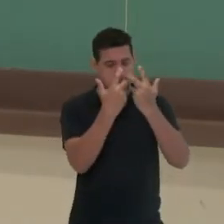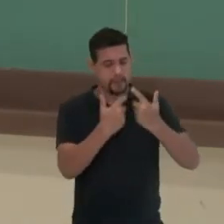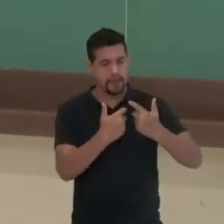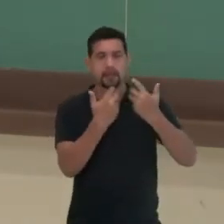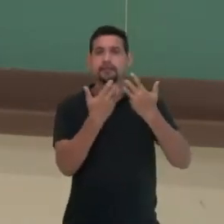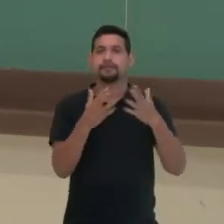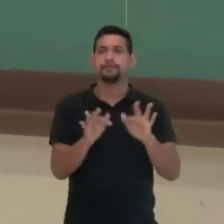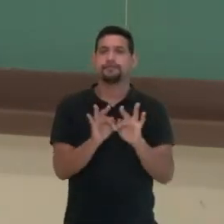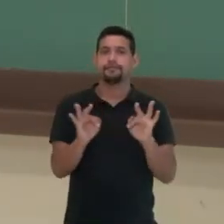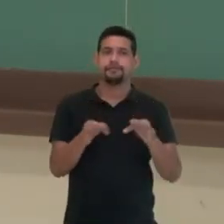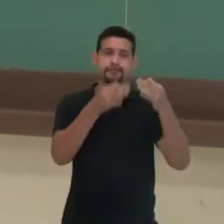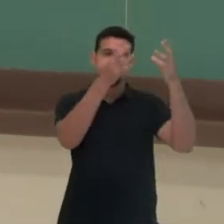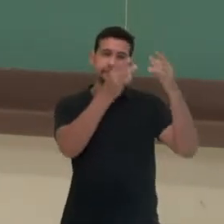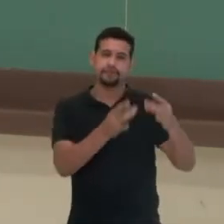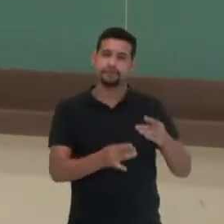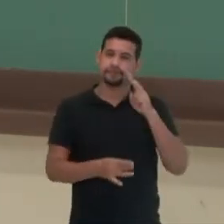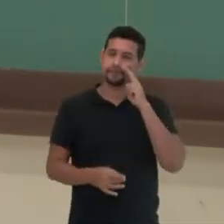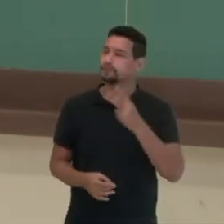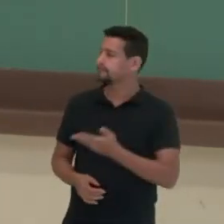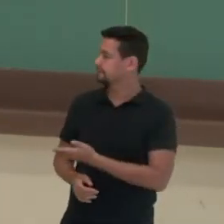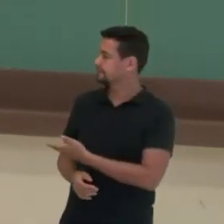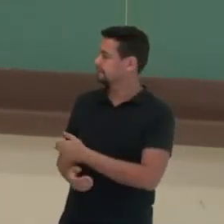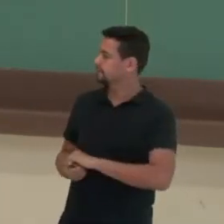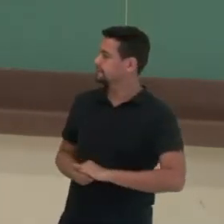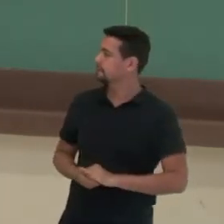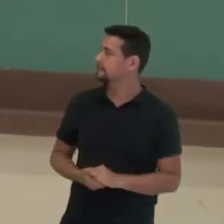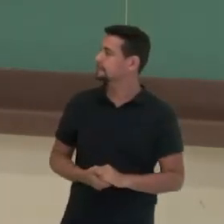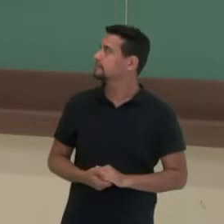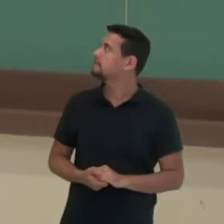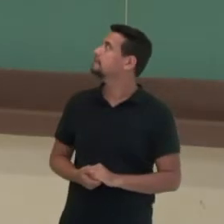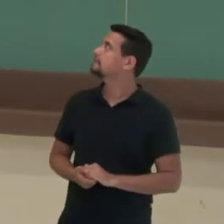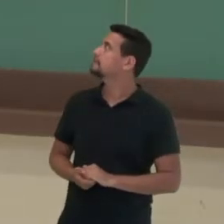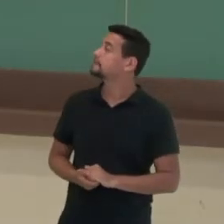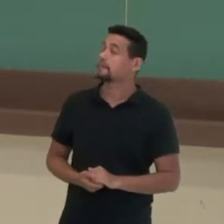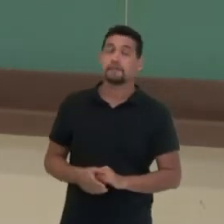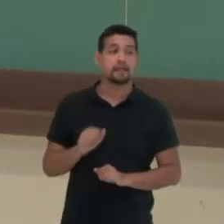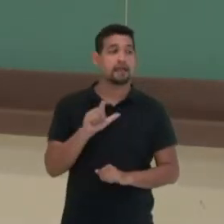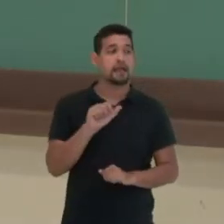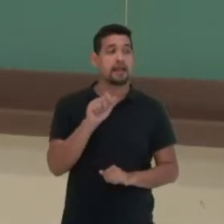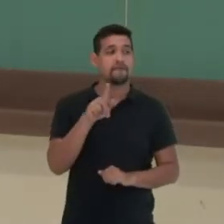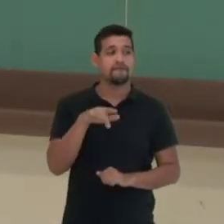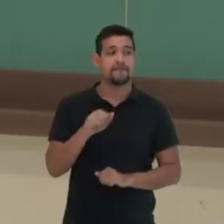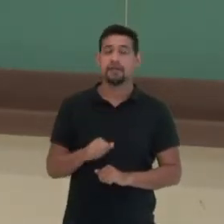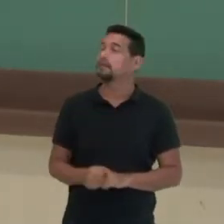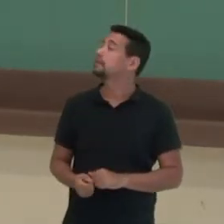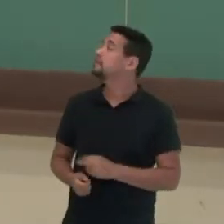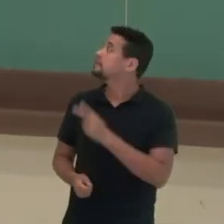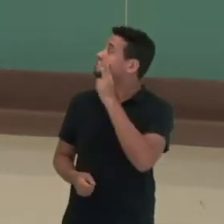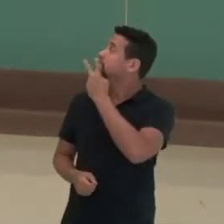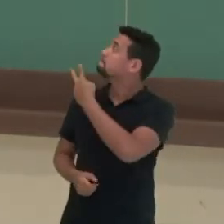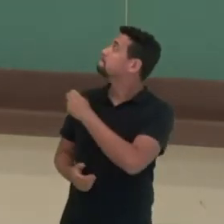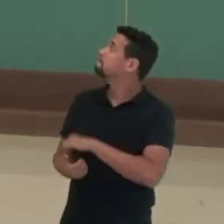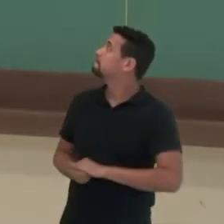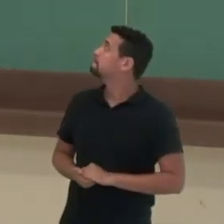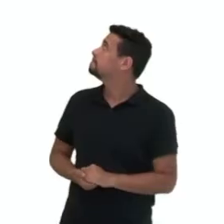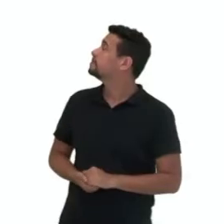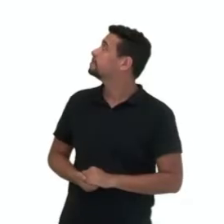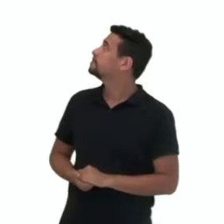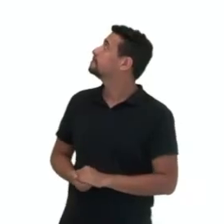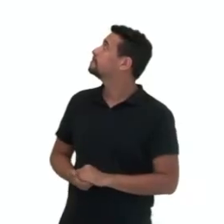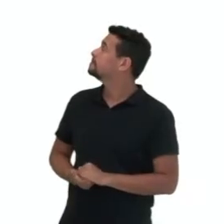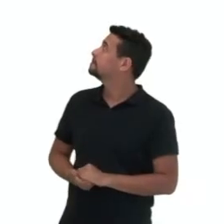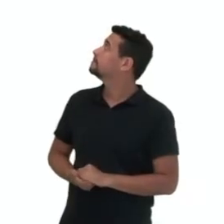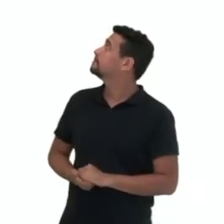Olha outras aqui, ó. Vem conferir comigo. Eu trouxe aqui a alavanca, né? A polia, cunha,